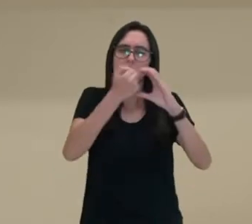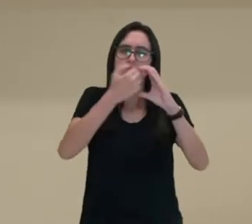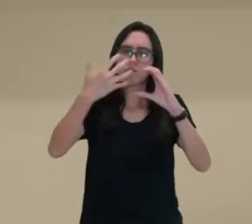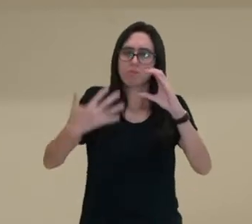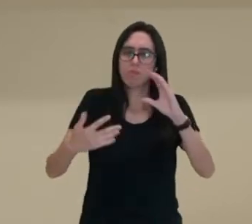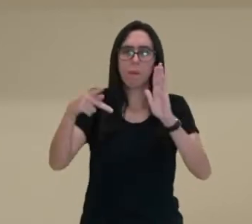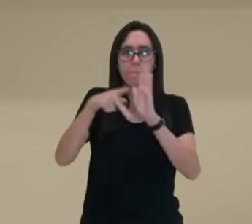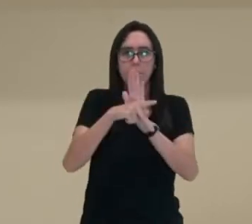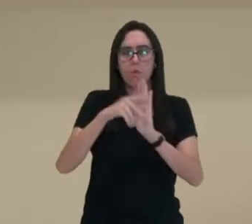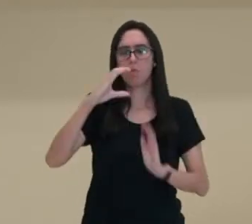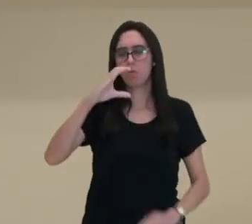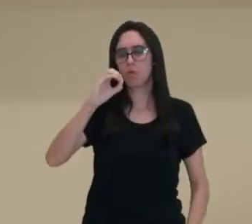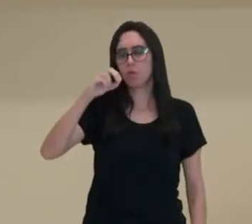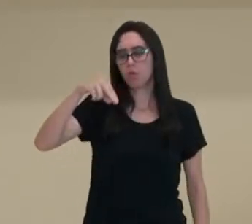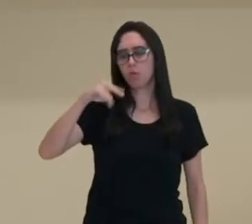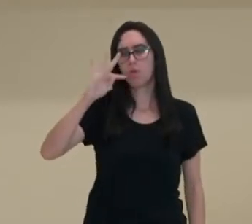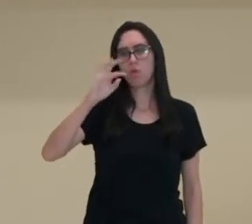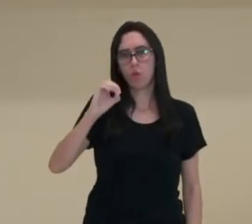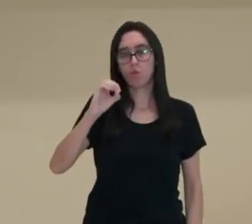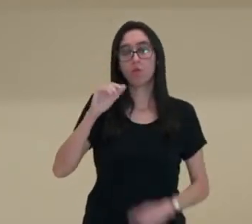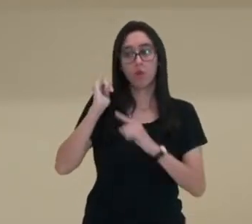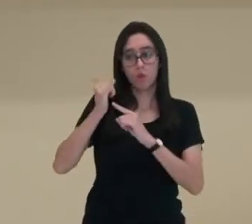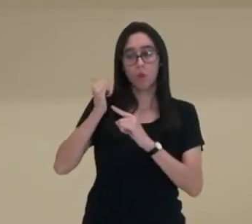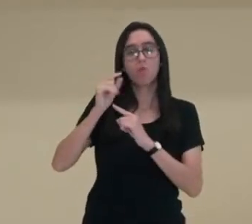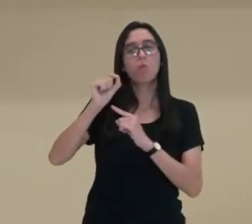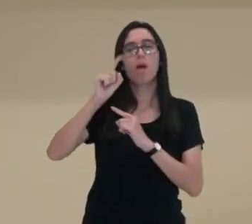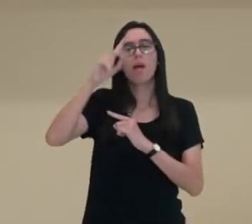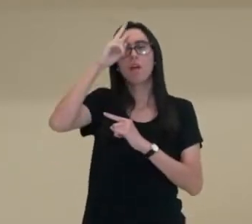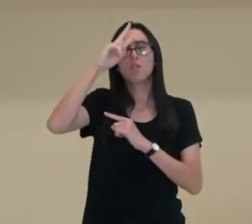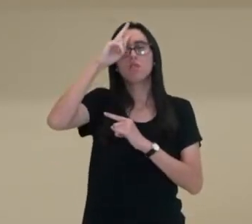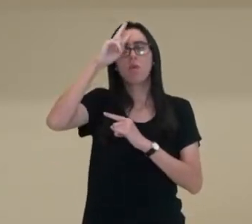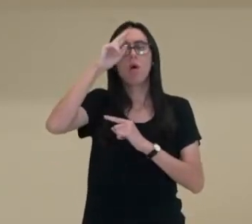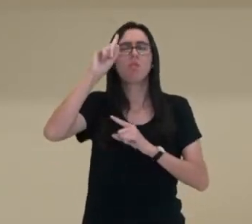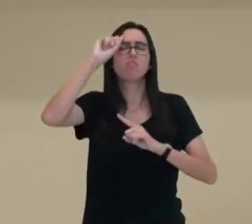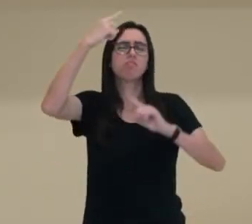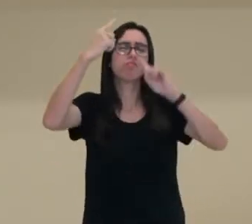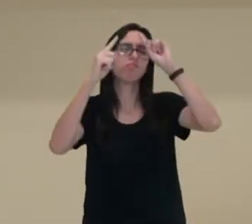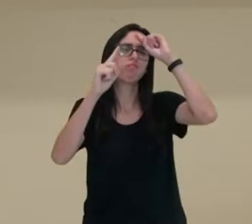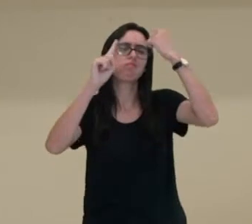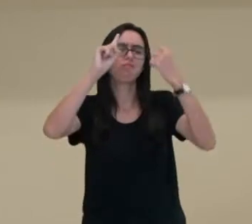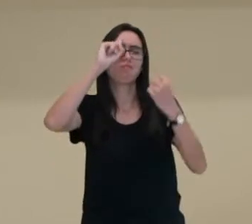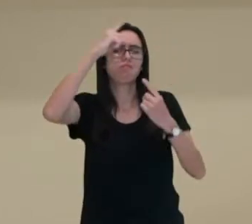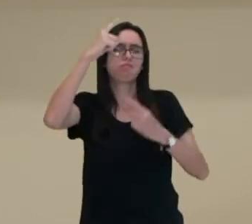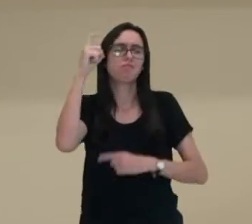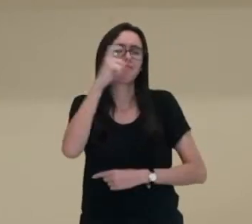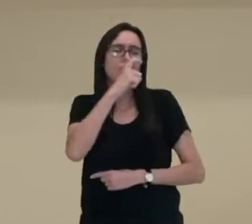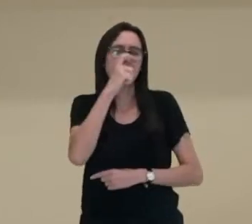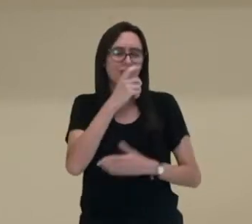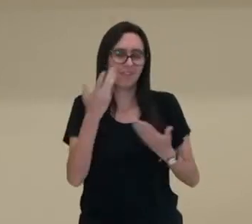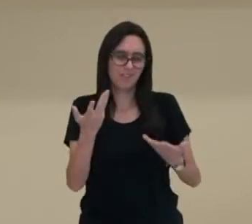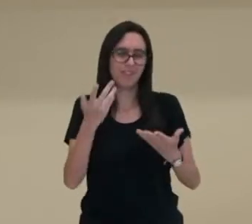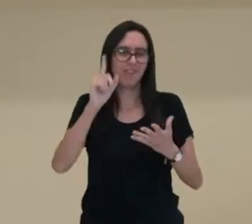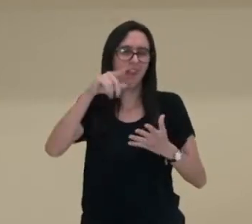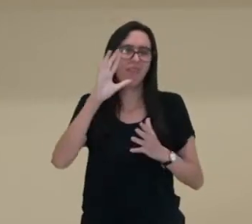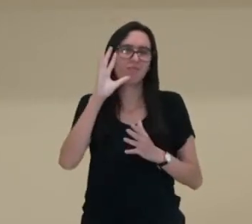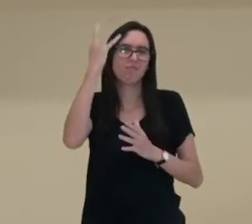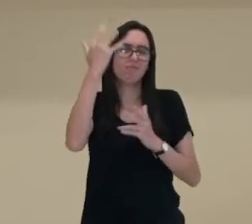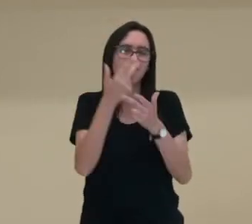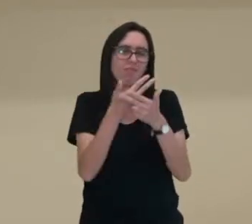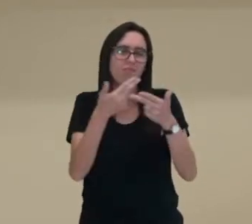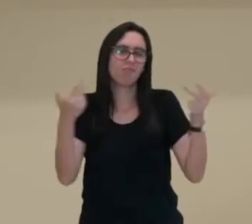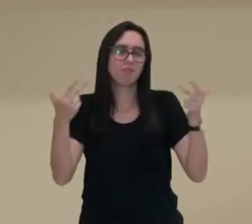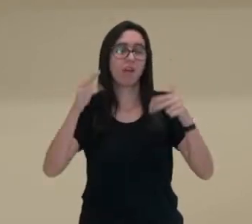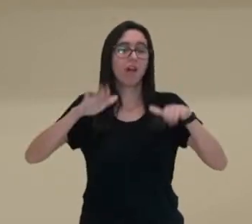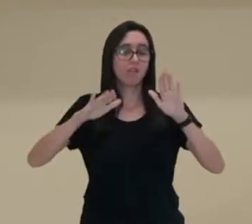conto ele é um texto ficcional, né? Ele é criado a partir de uma narrativa, de uma situação que muitas vezes acontece